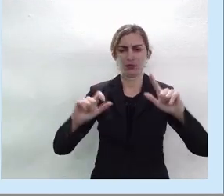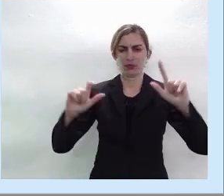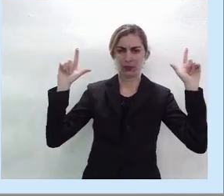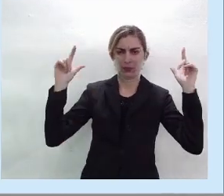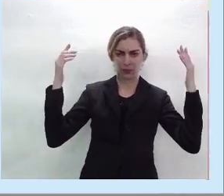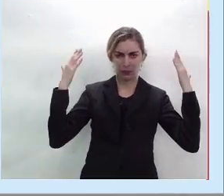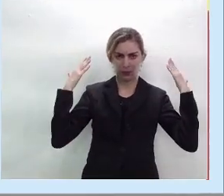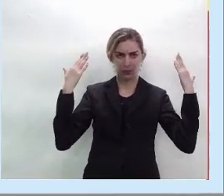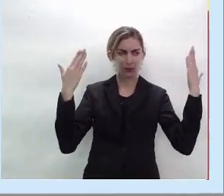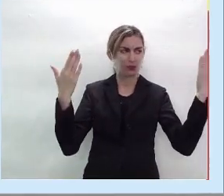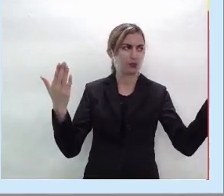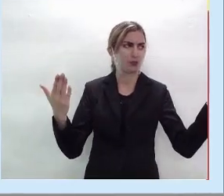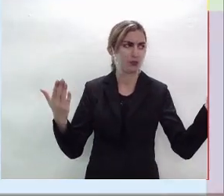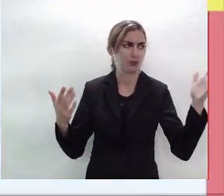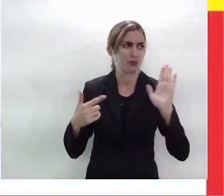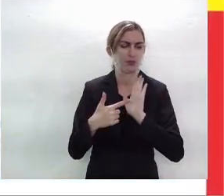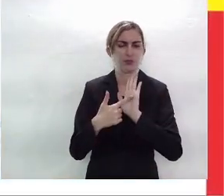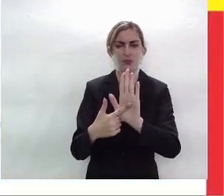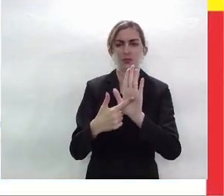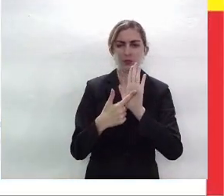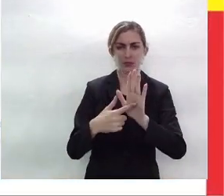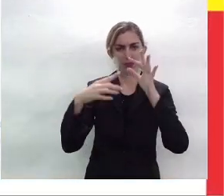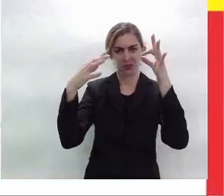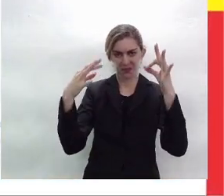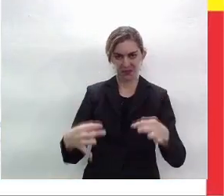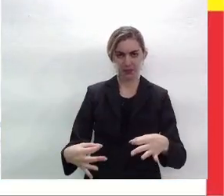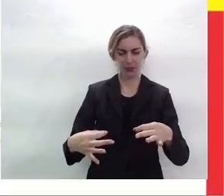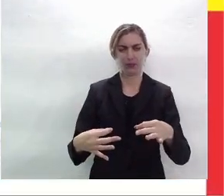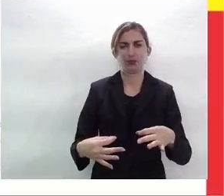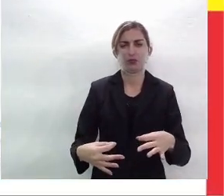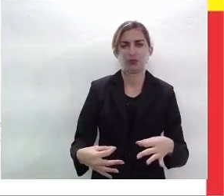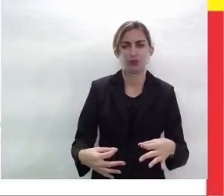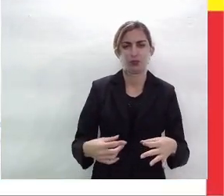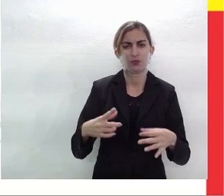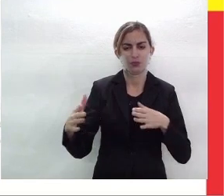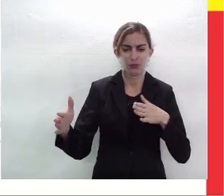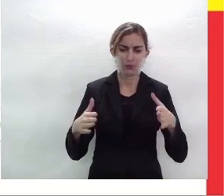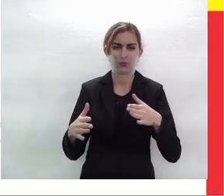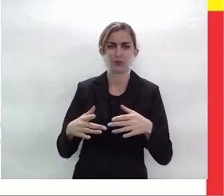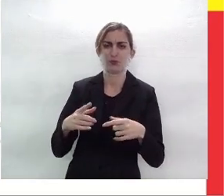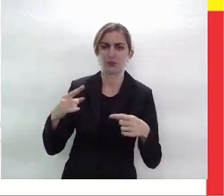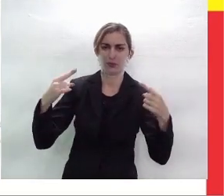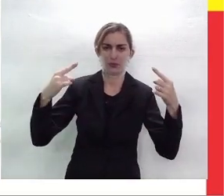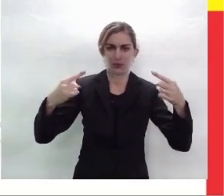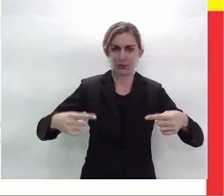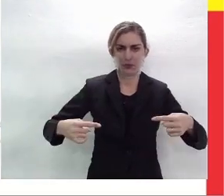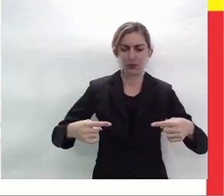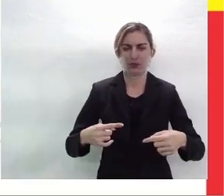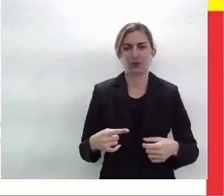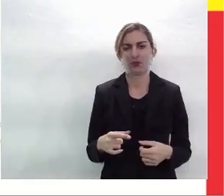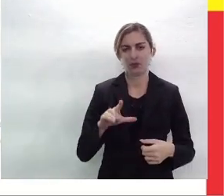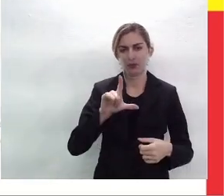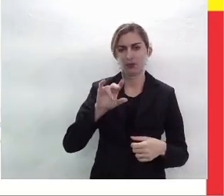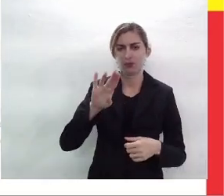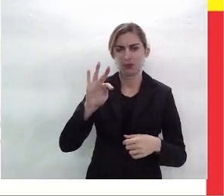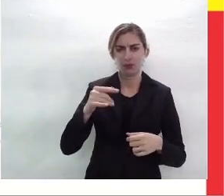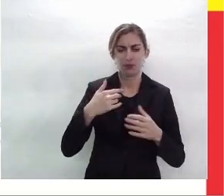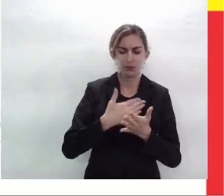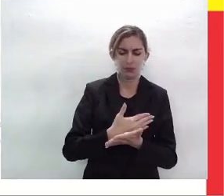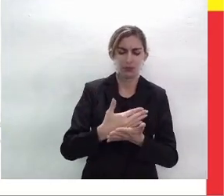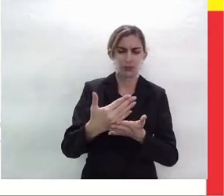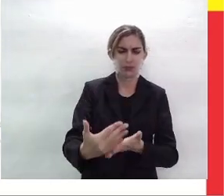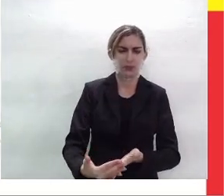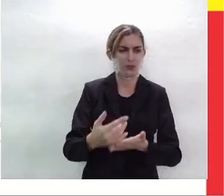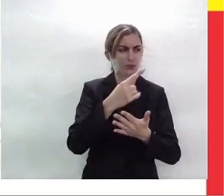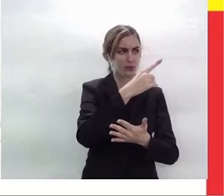Na tela para vocês agora está apresentando justamente um momento, digamos assim, da luta, né? Onde ela